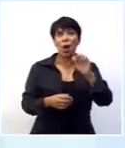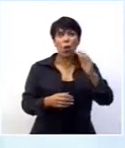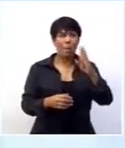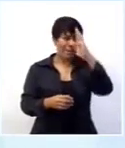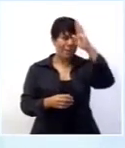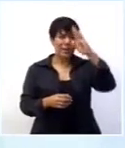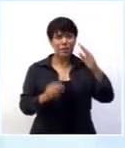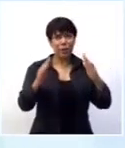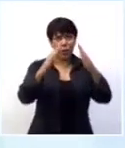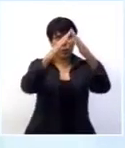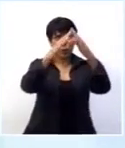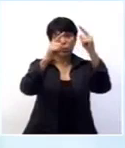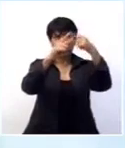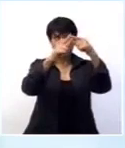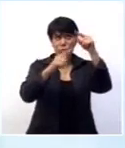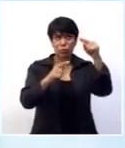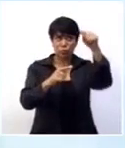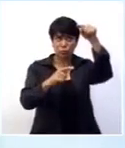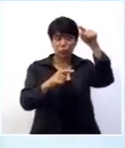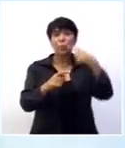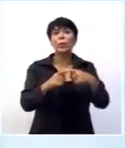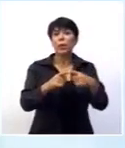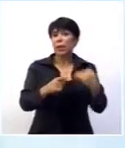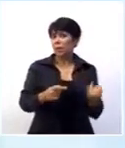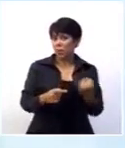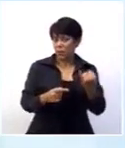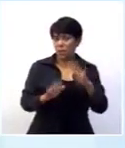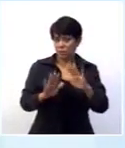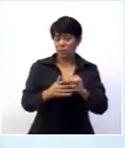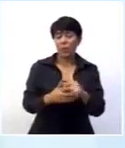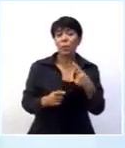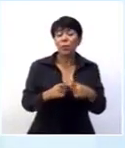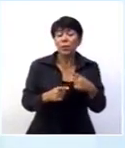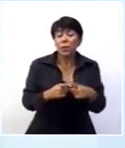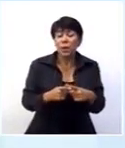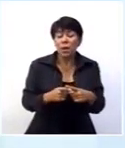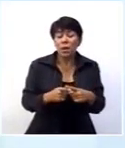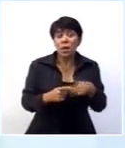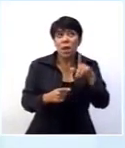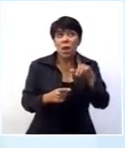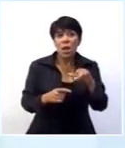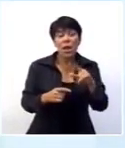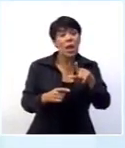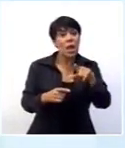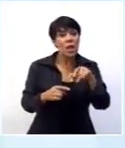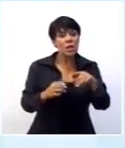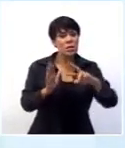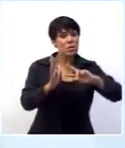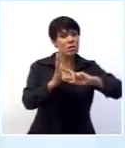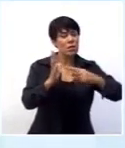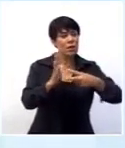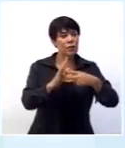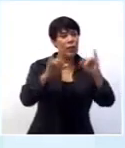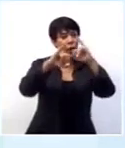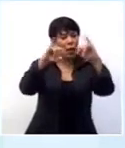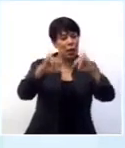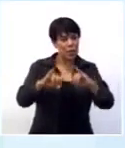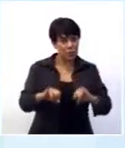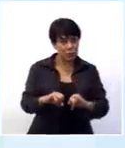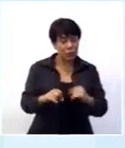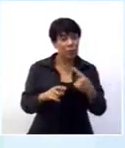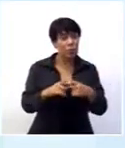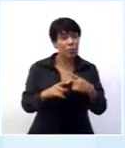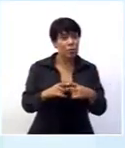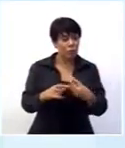é tão importante? O faraó, gente, ele é considerado um deus vivo, tá? Ele